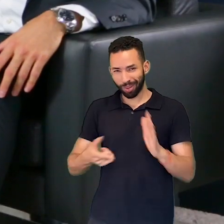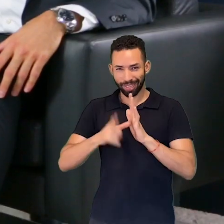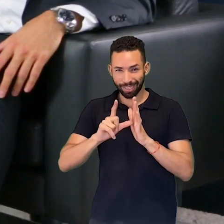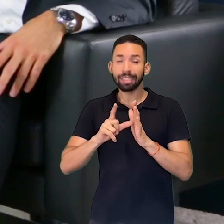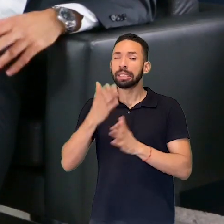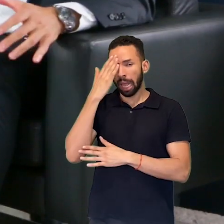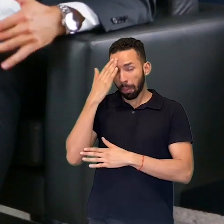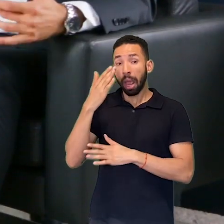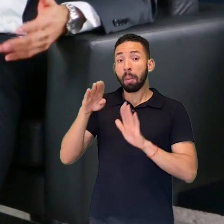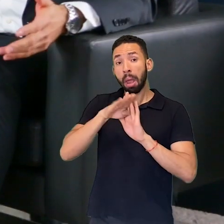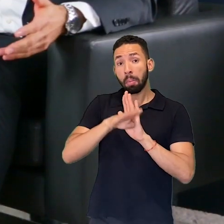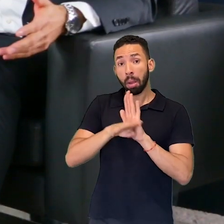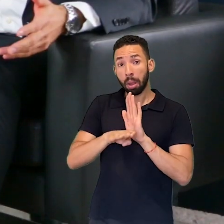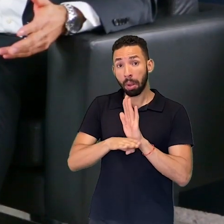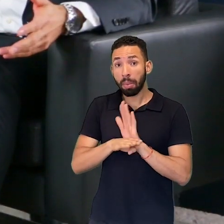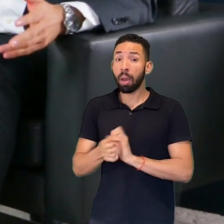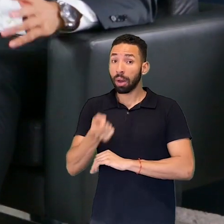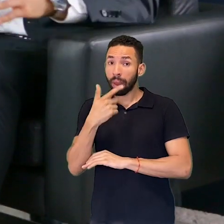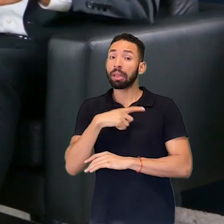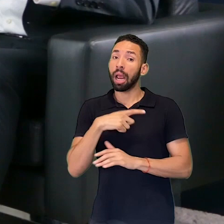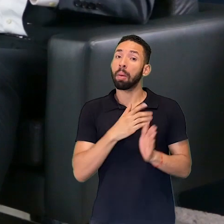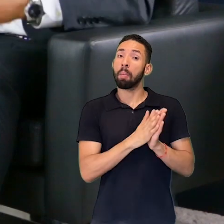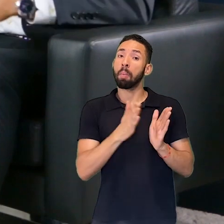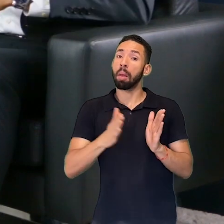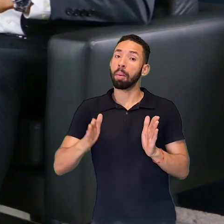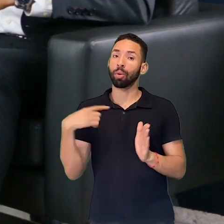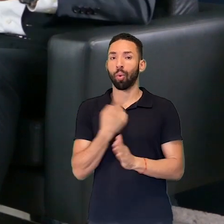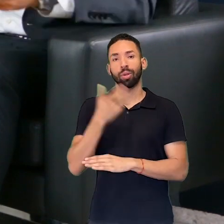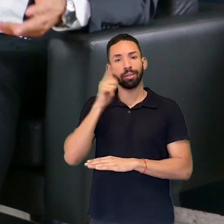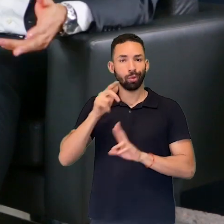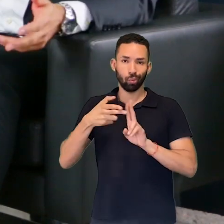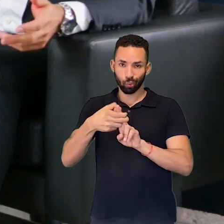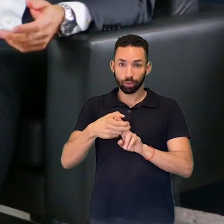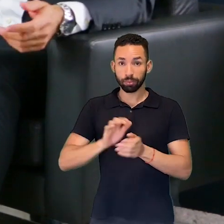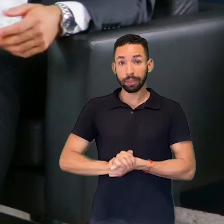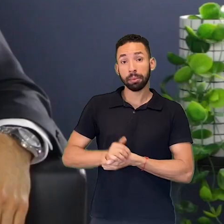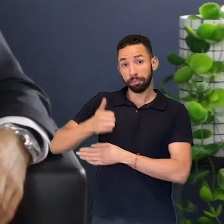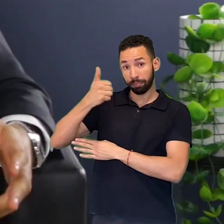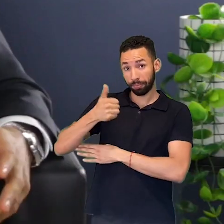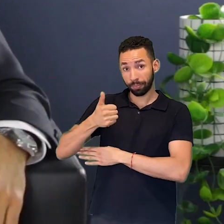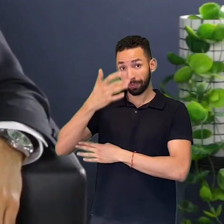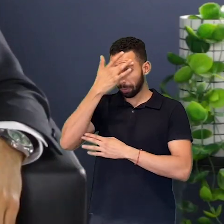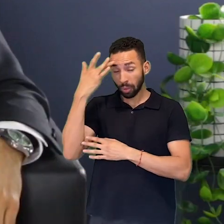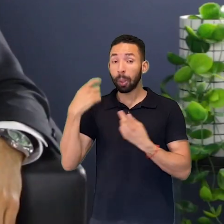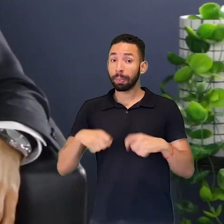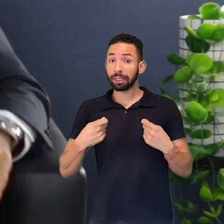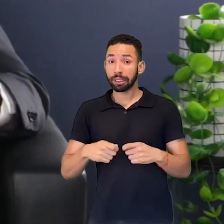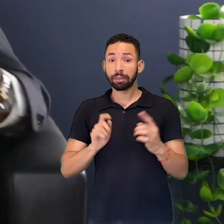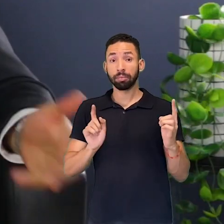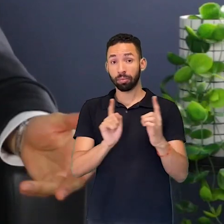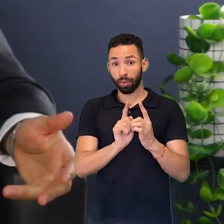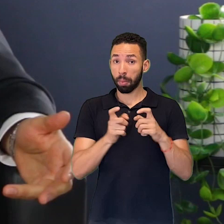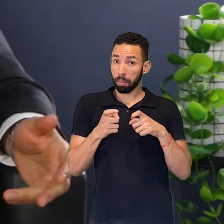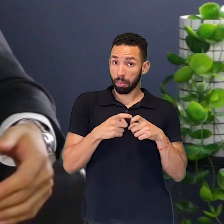bem colocou, assim como os demais medicamentos, tem um passo a passo para a gente conseguir esse medicamento pelo SUS. Primeiro, a pessoa